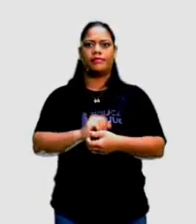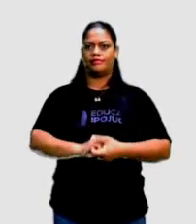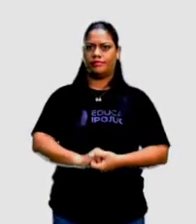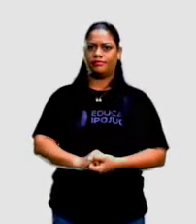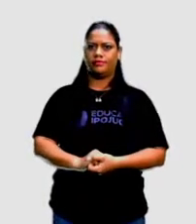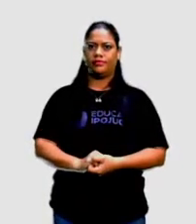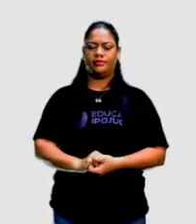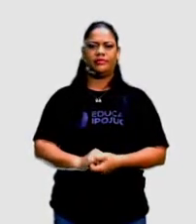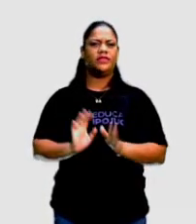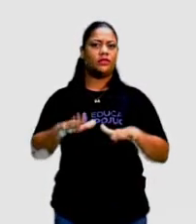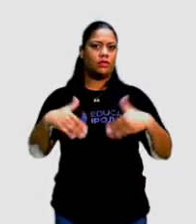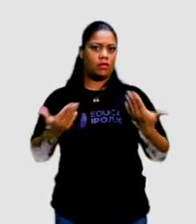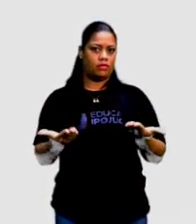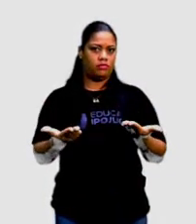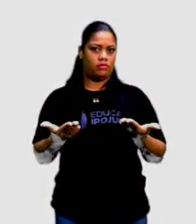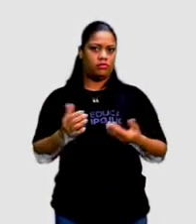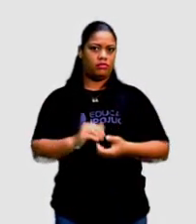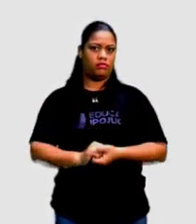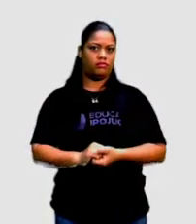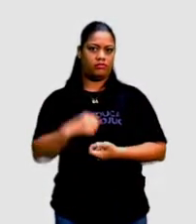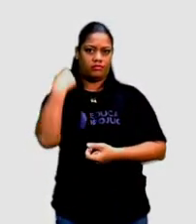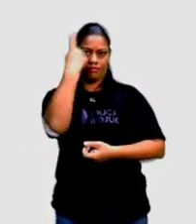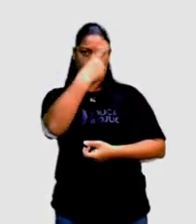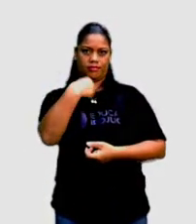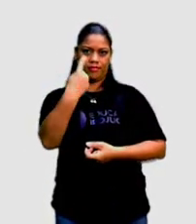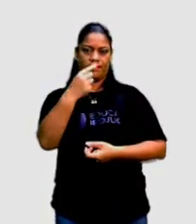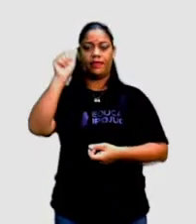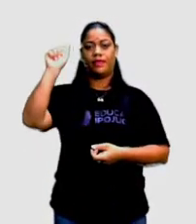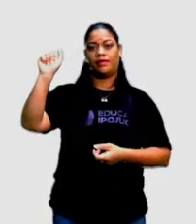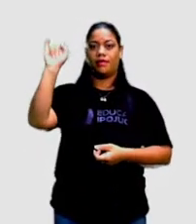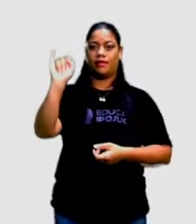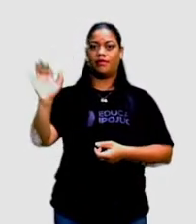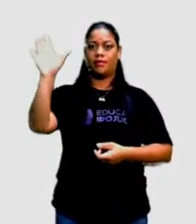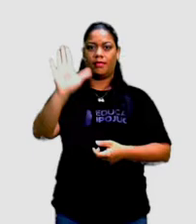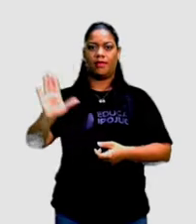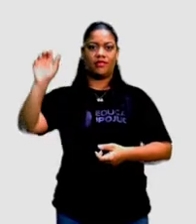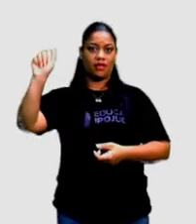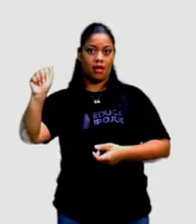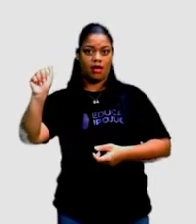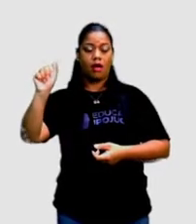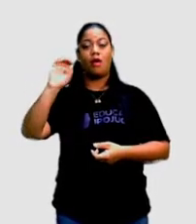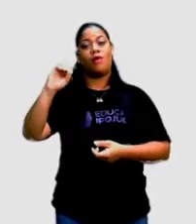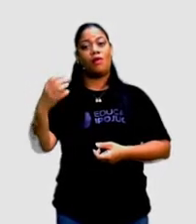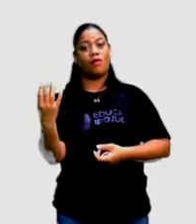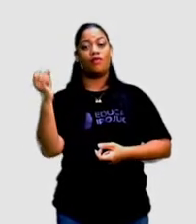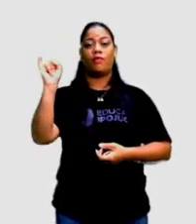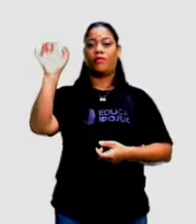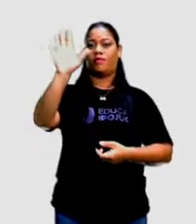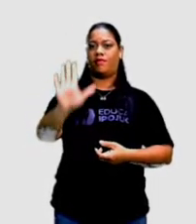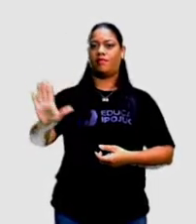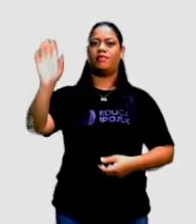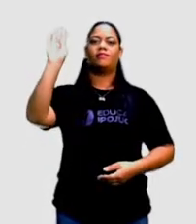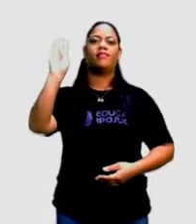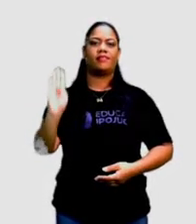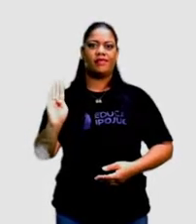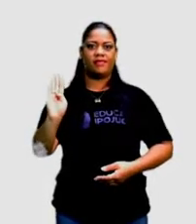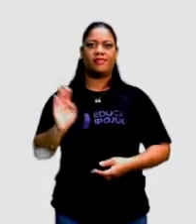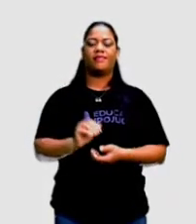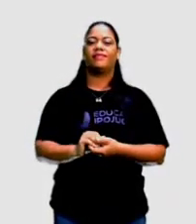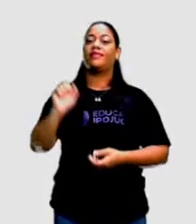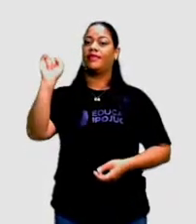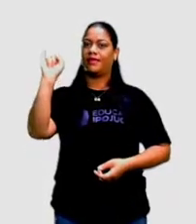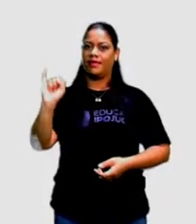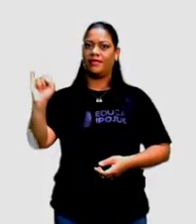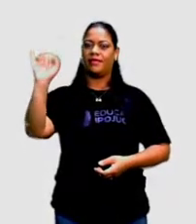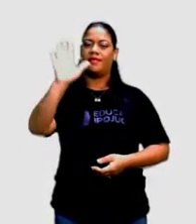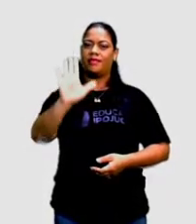mais coerente com o que é passado pela imagem A ou pela imagem B? Então, olha só, né? A imagem